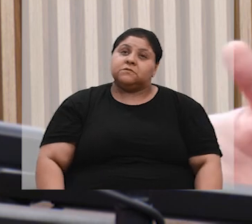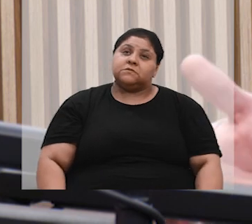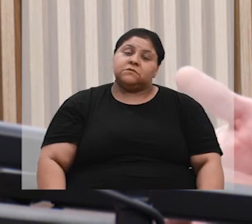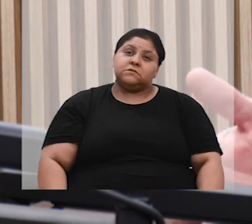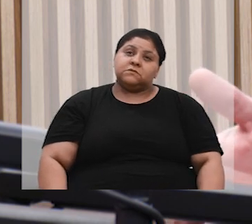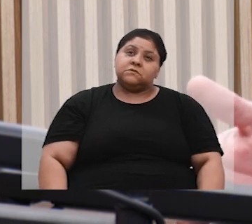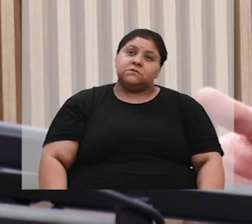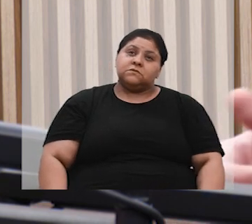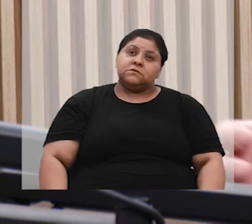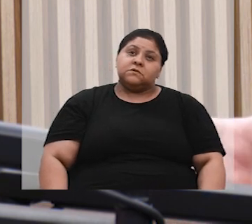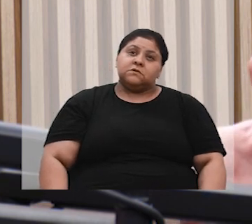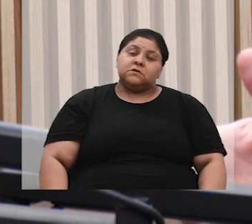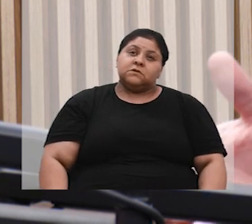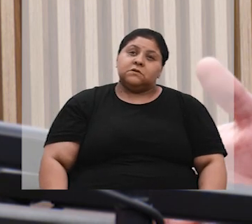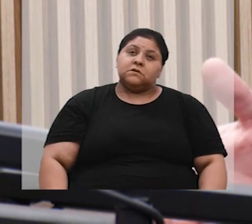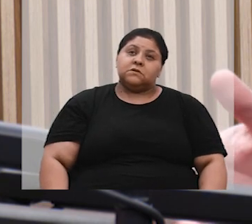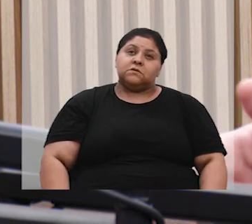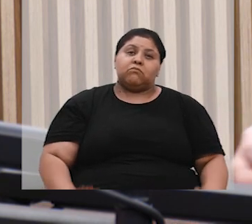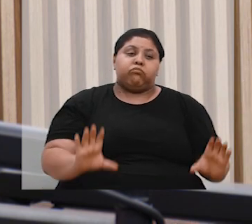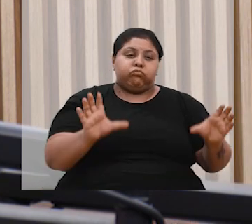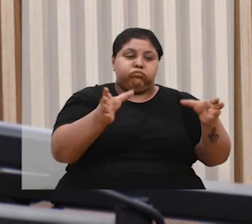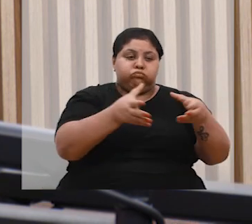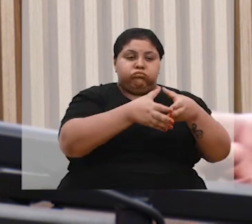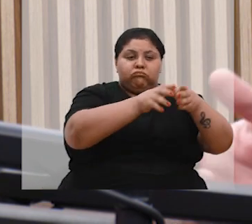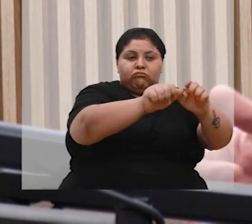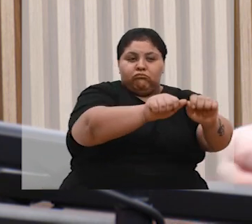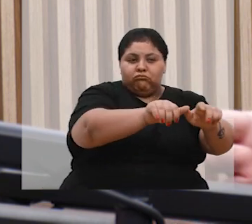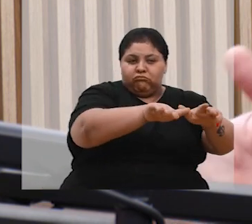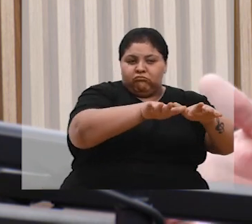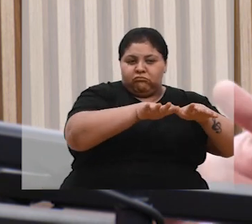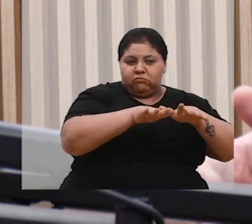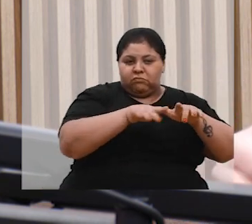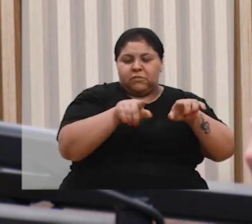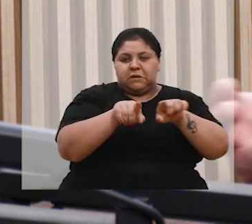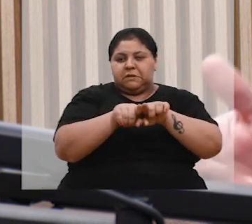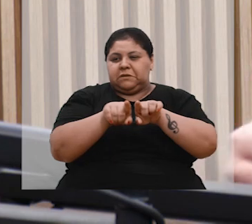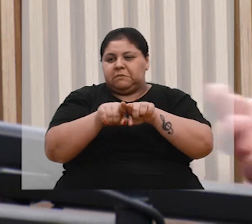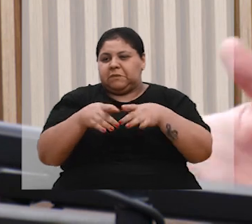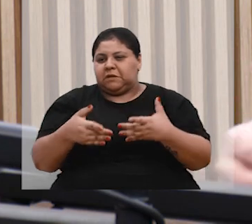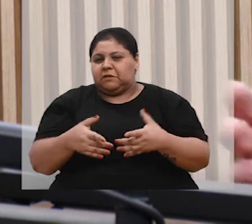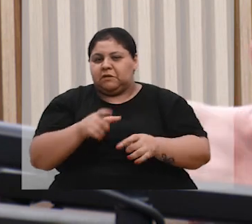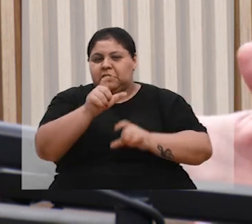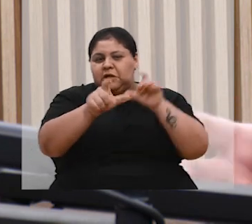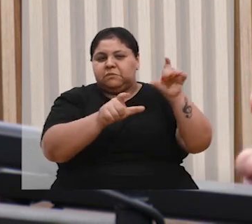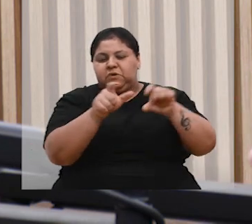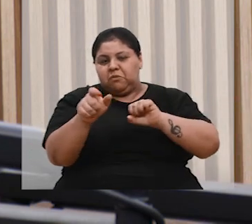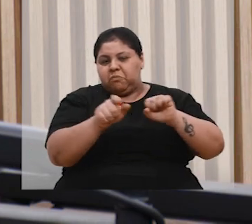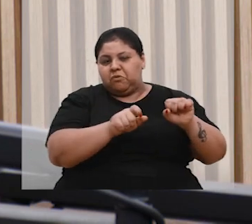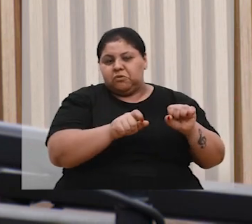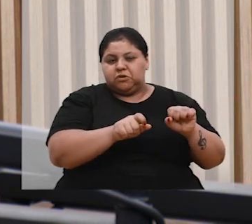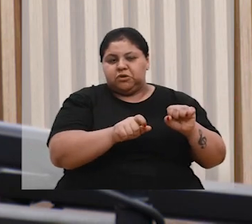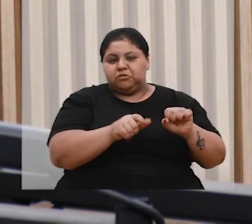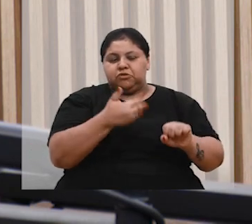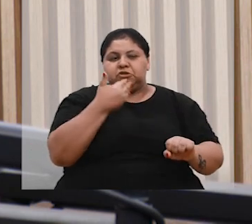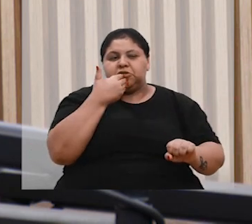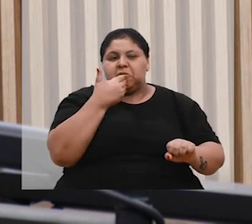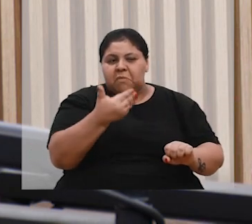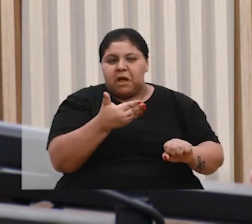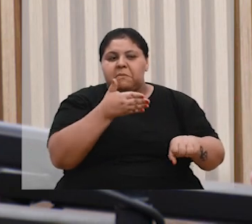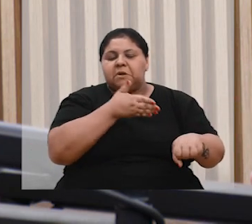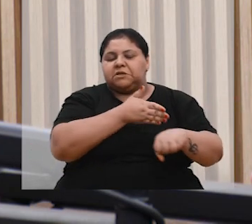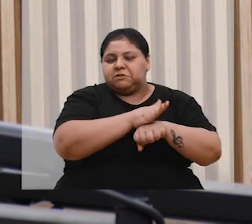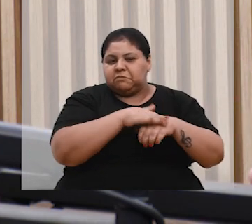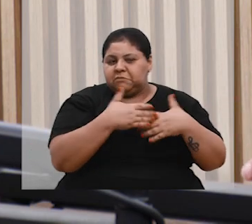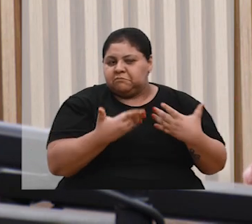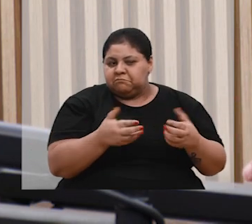uma parte de assembleia, havia um plenário e havia uma parte de assembleia, onde as pessoas podiam recorrer, né, e